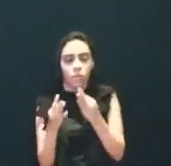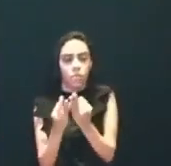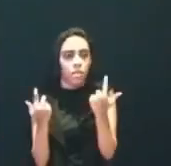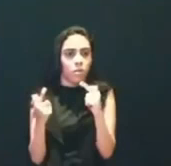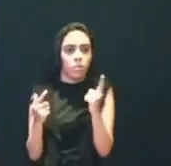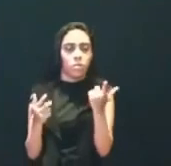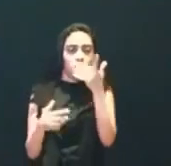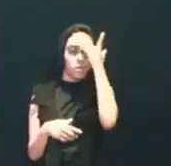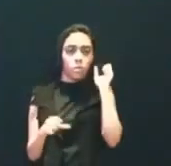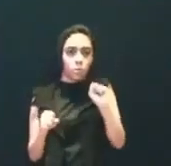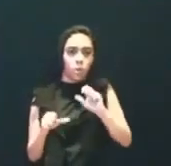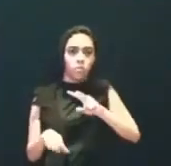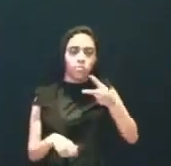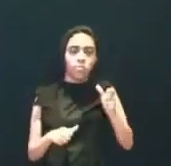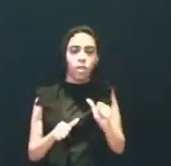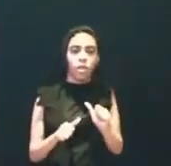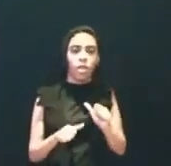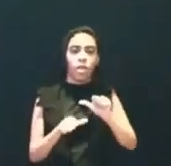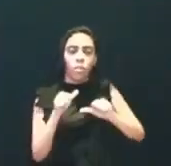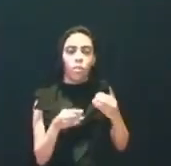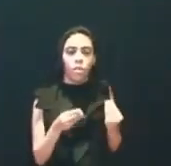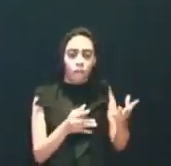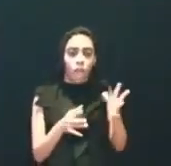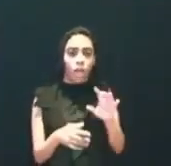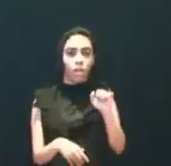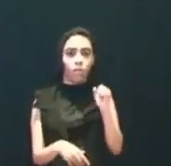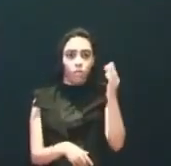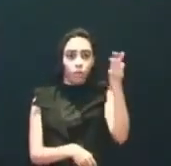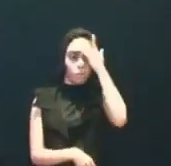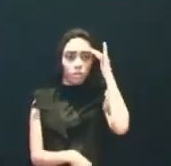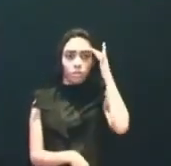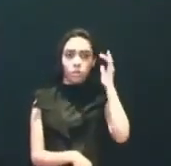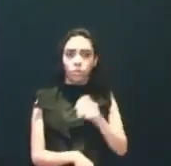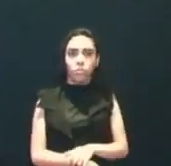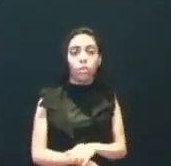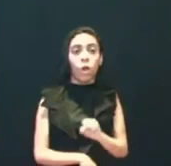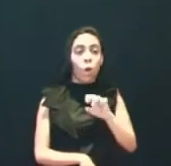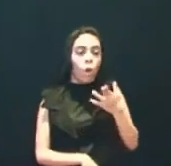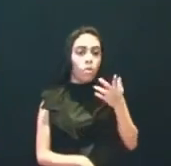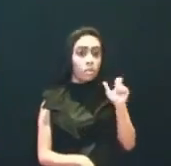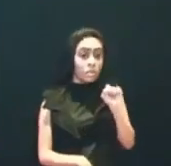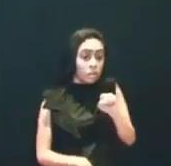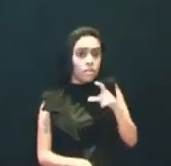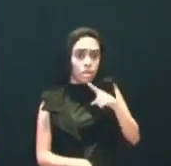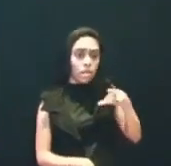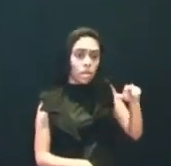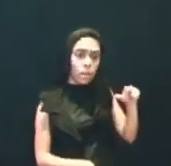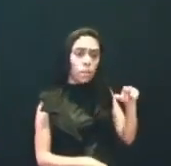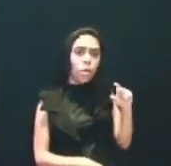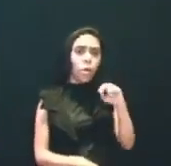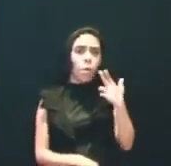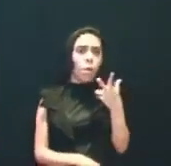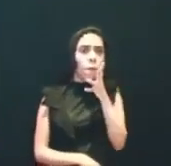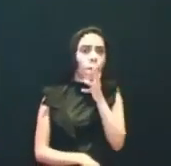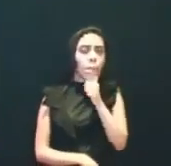família. Se você vai fazer um transplante halogênico aparentado do seu irmão doando, do seu